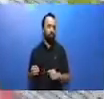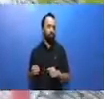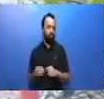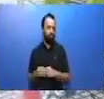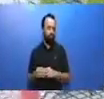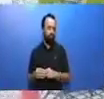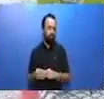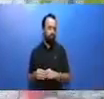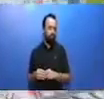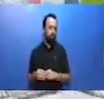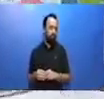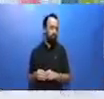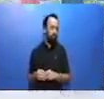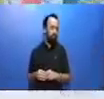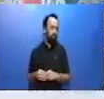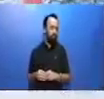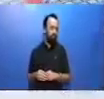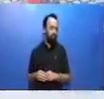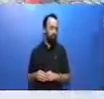assim,